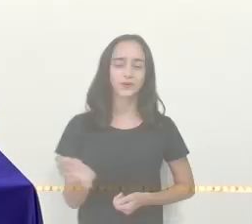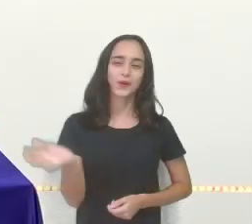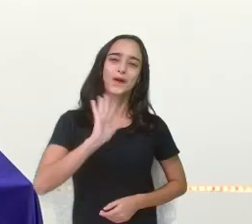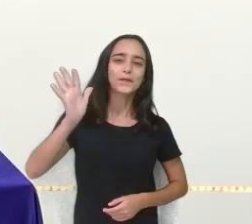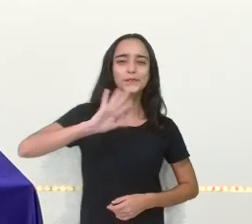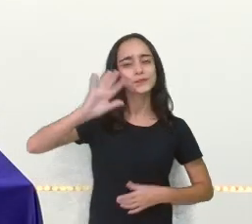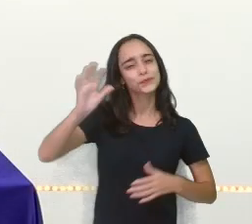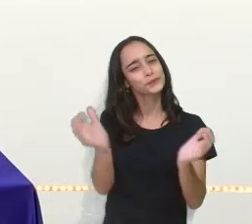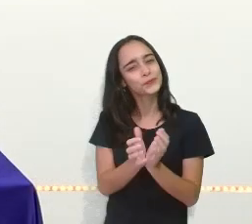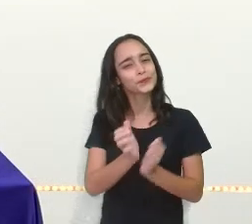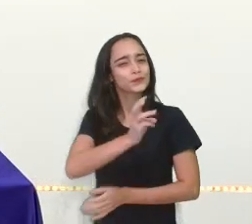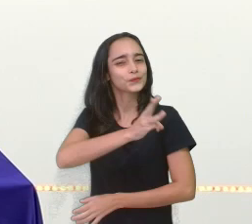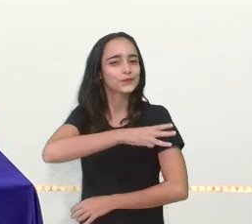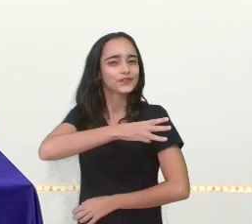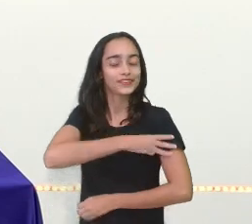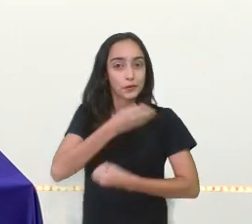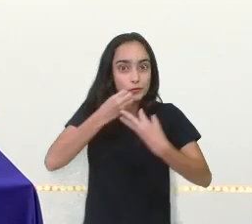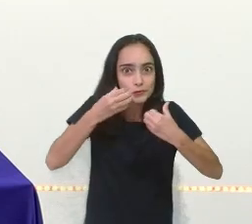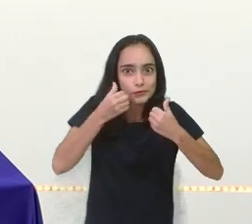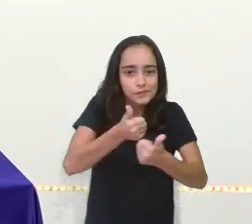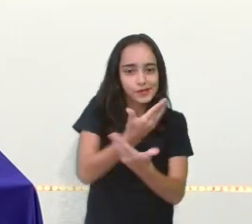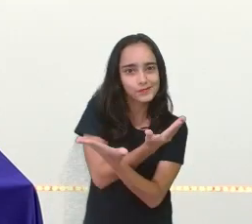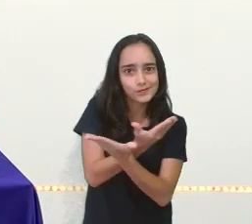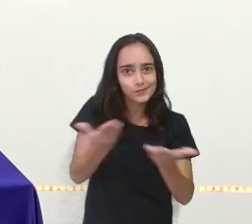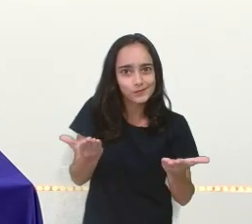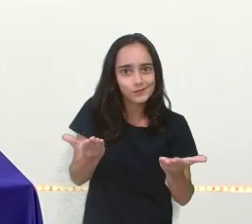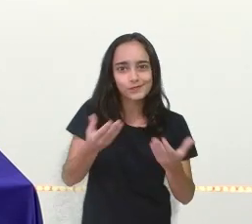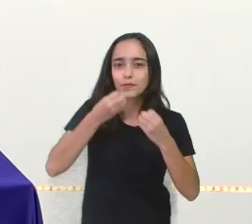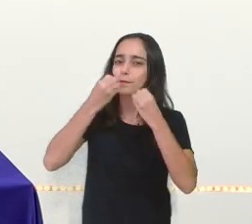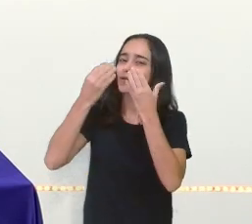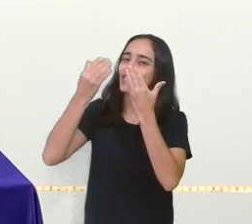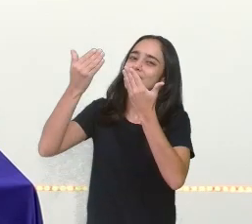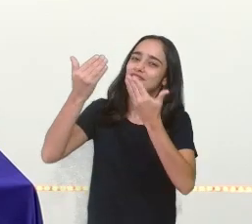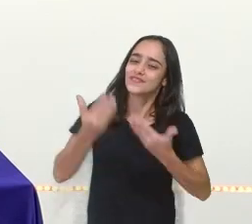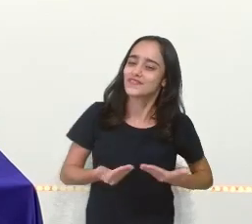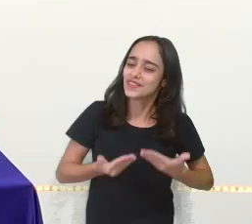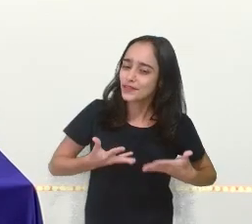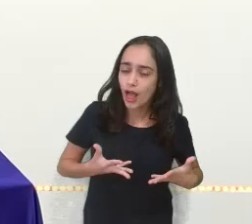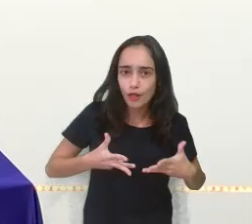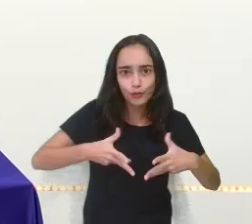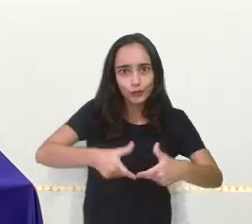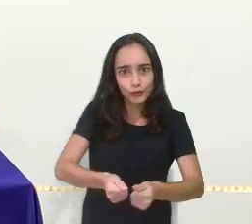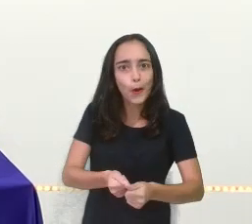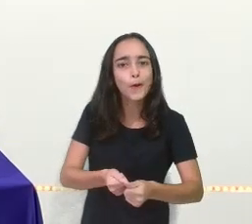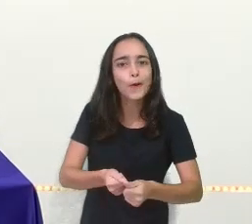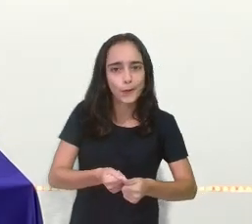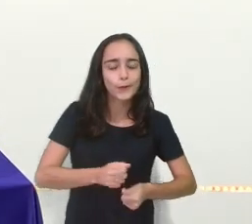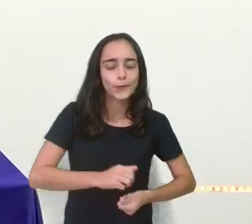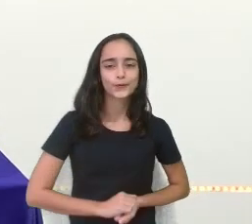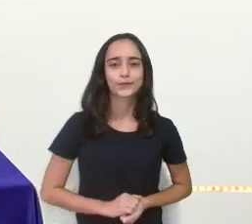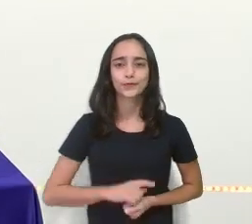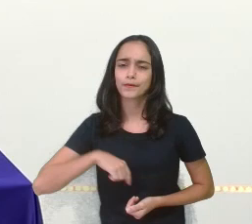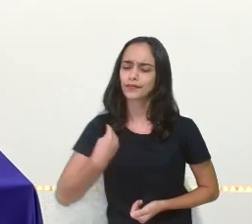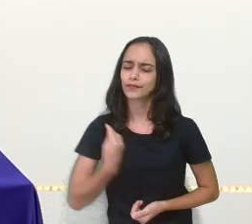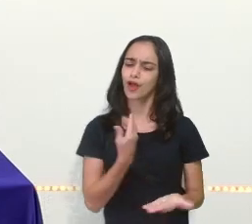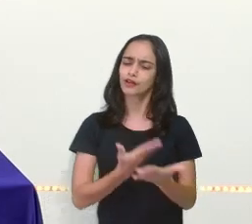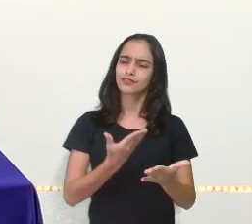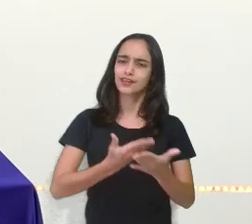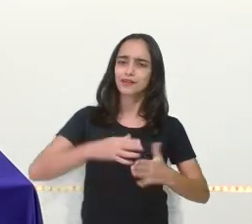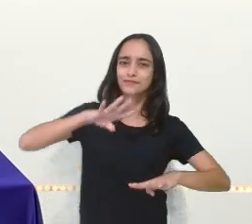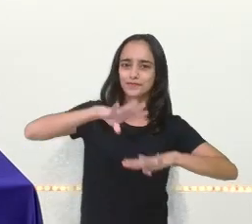Olá, turminha do terceiro ano, tudo bem com vocês? Sejam todas e todas bem-vindos e bem-vindas a mais uma aula